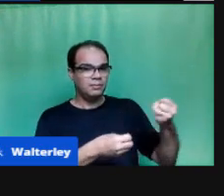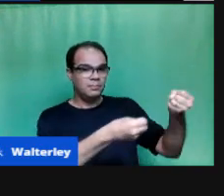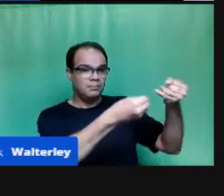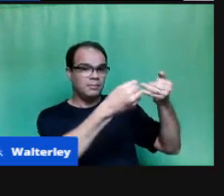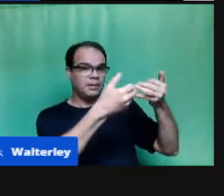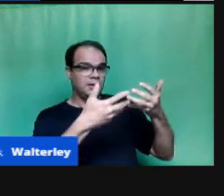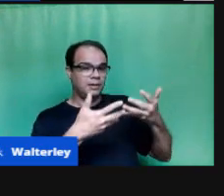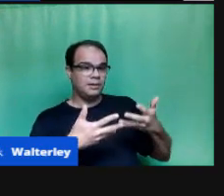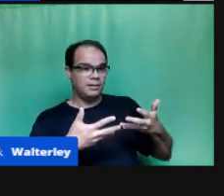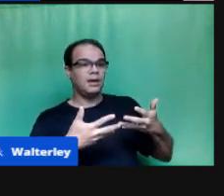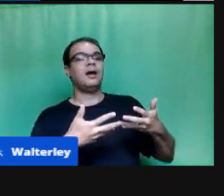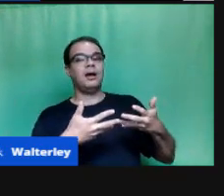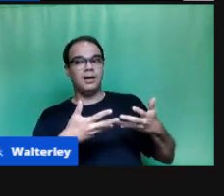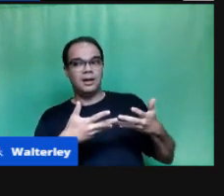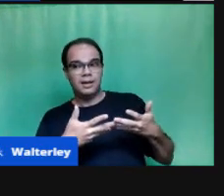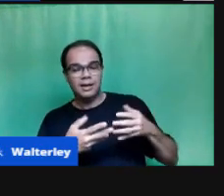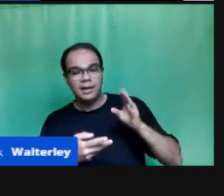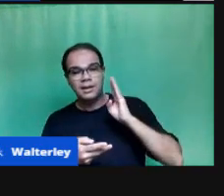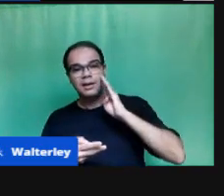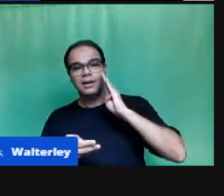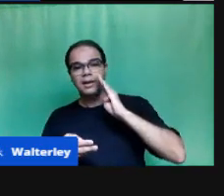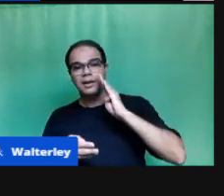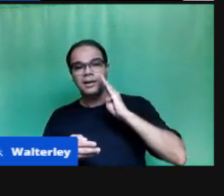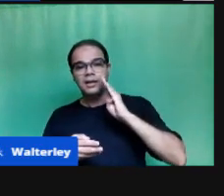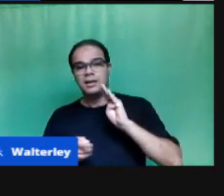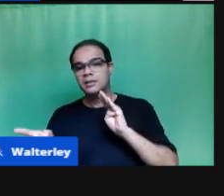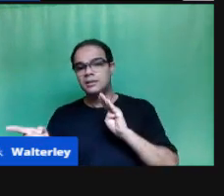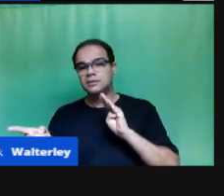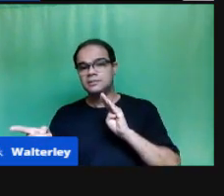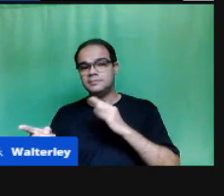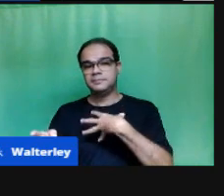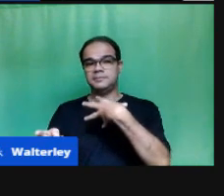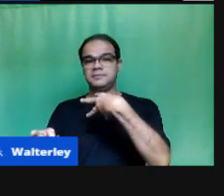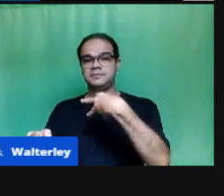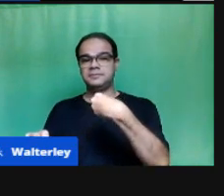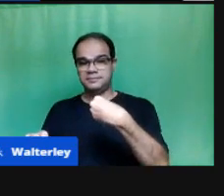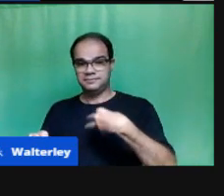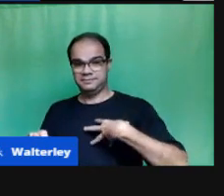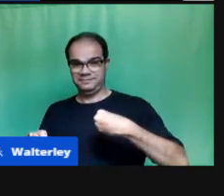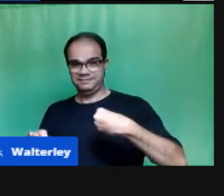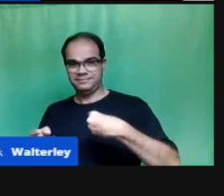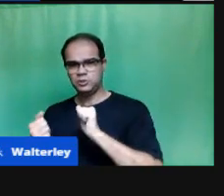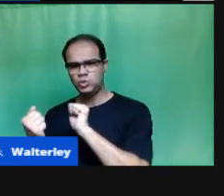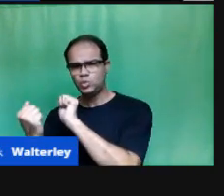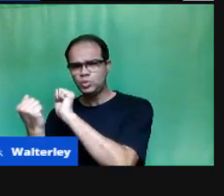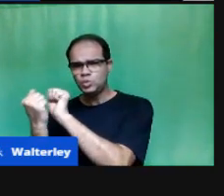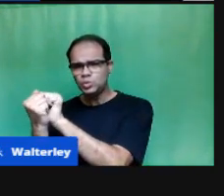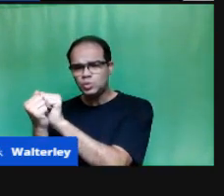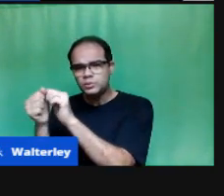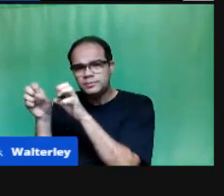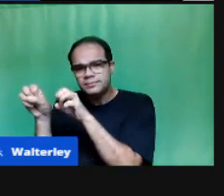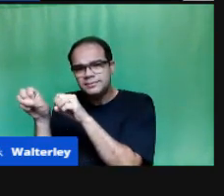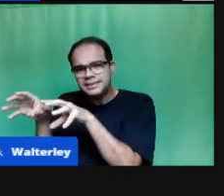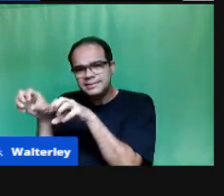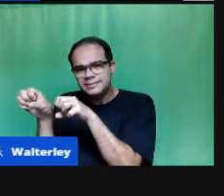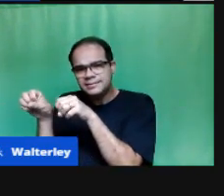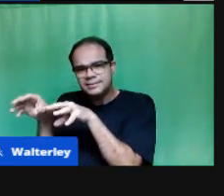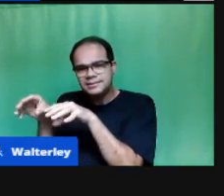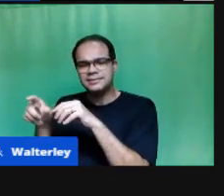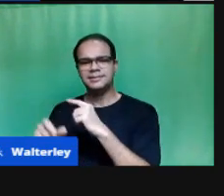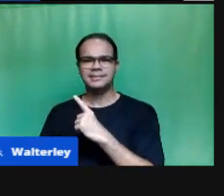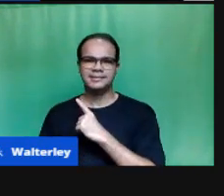Então, eu deixo essa dica para vocês, né? Porque isso facilita o nosso acesso, ajuda o